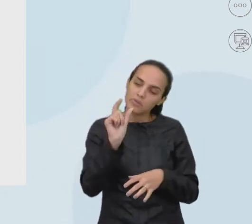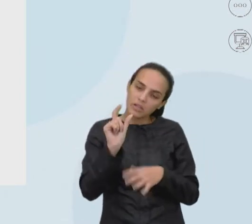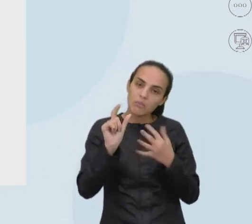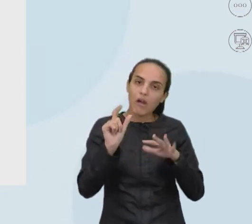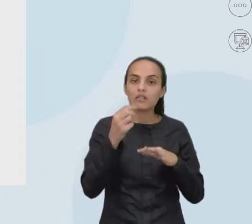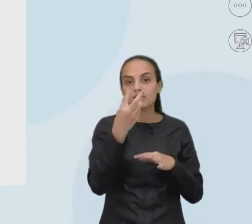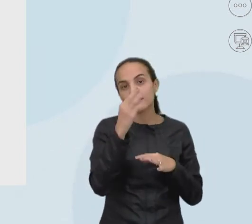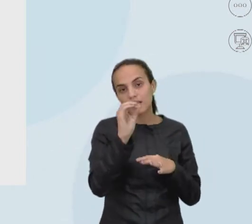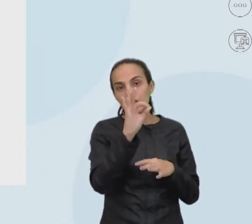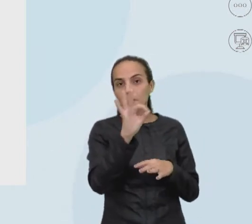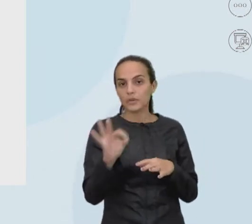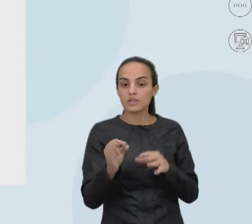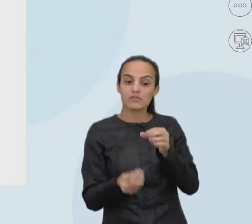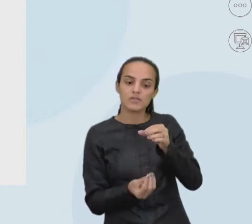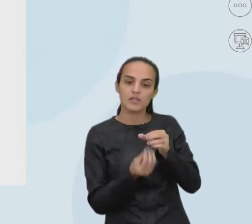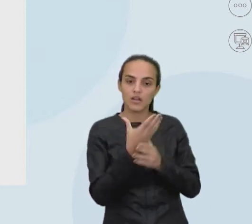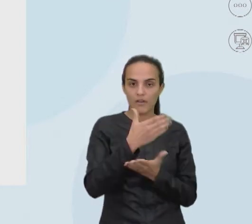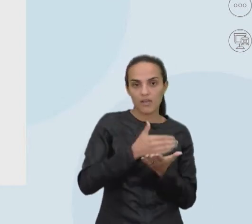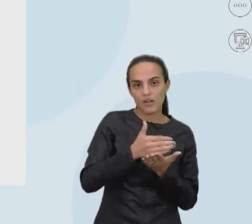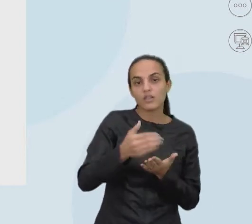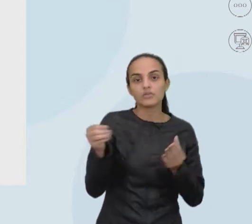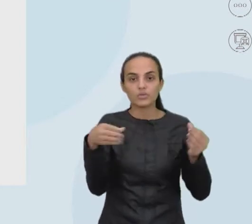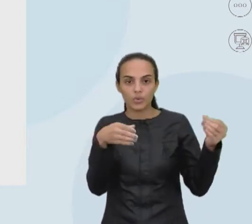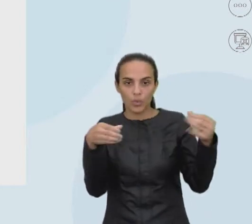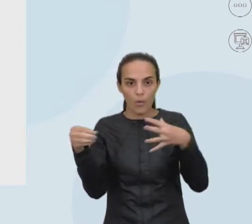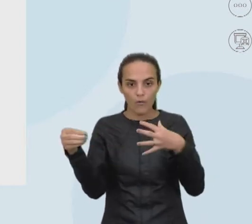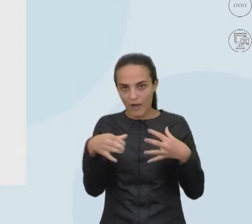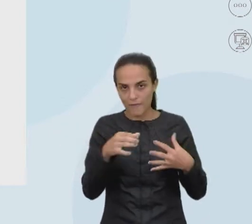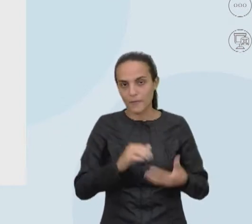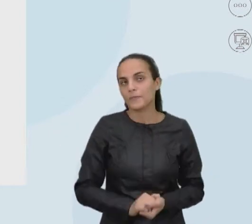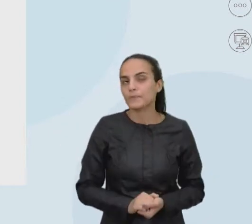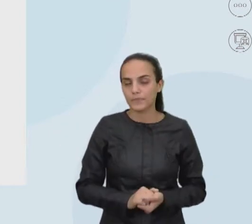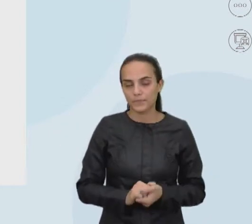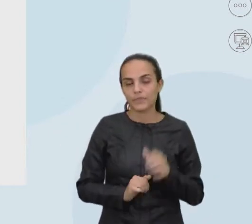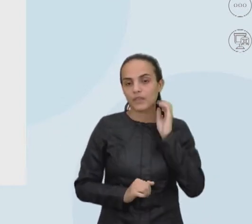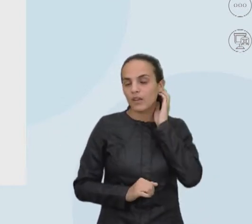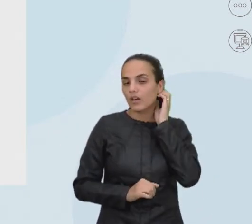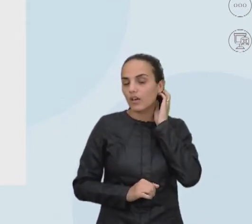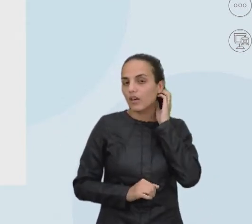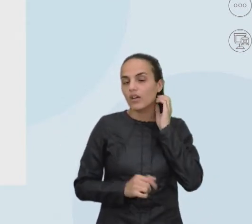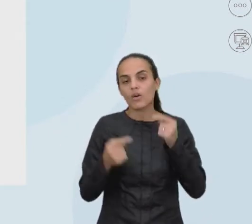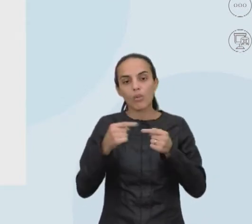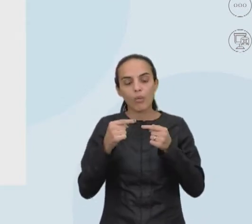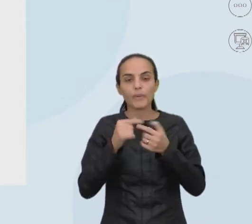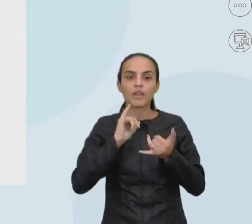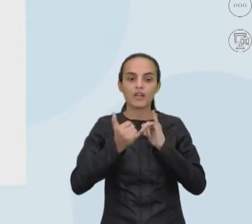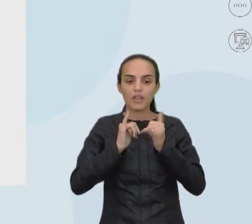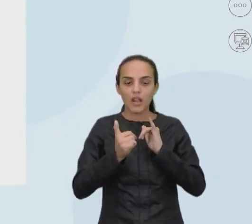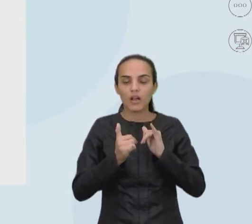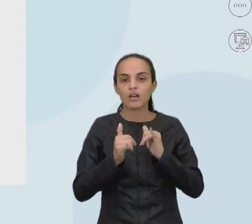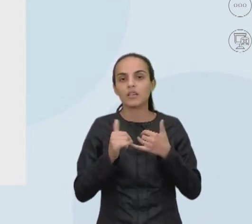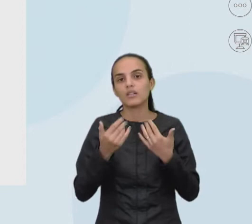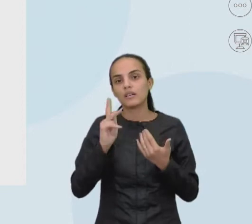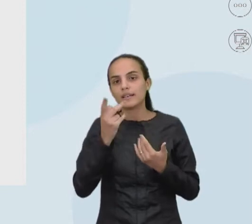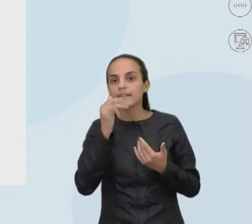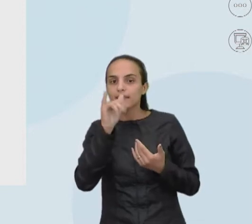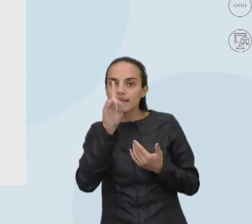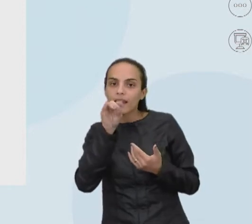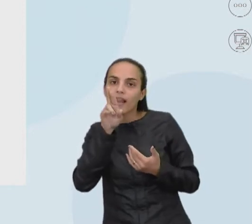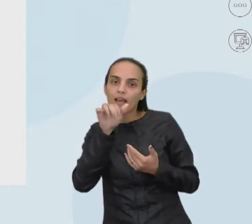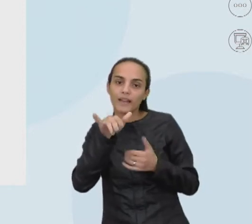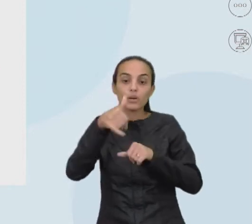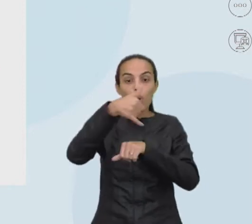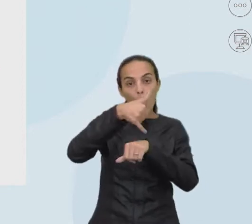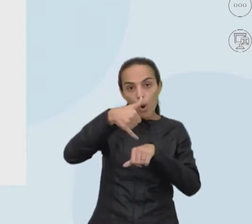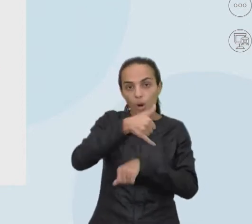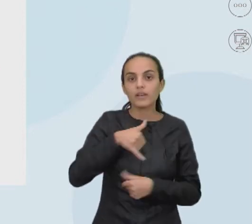quase 30% de origem renovável. E aí o renovável inclui hidrelétrica, inclui, né, o eólica,